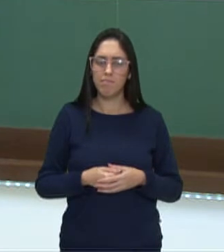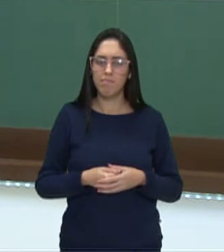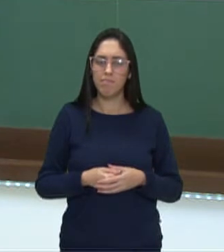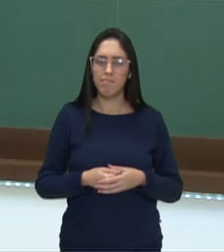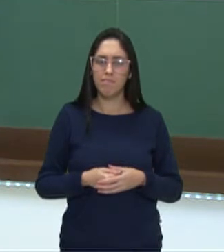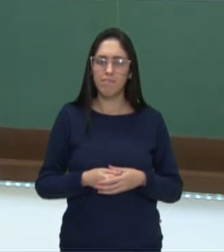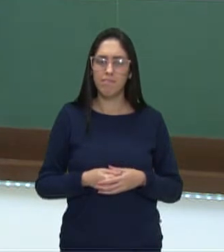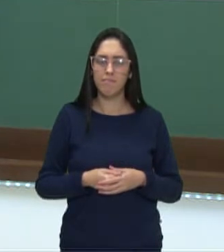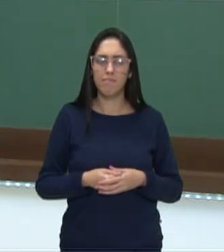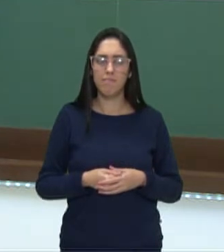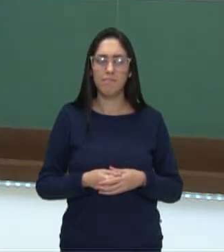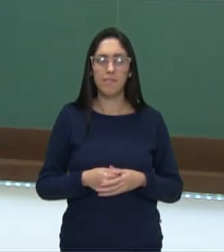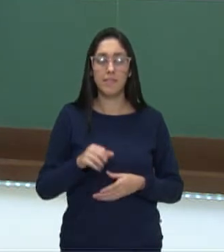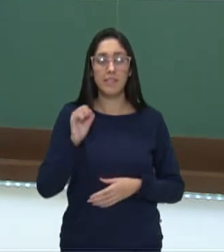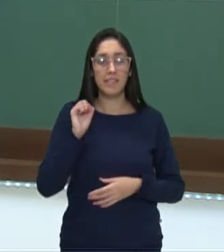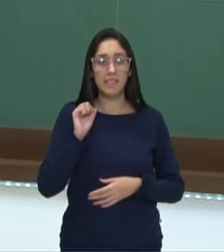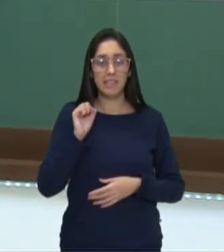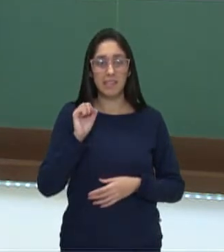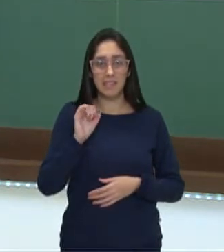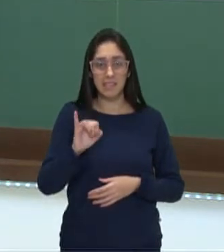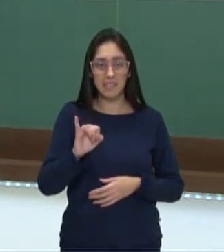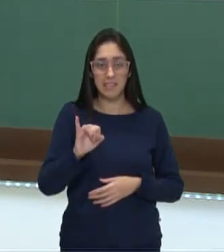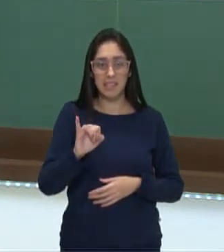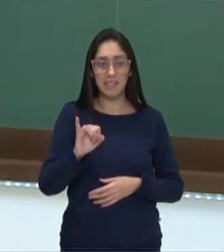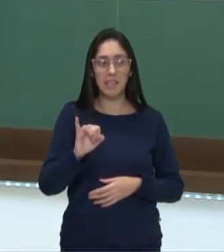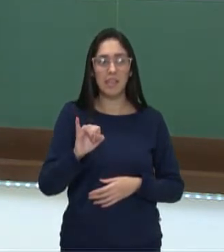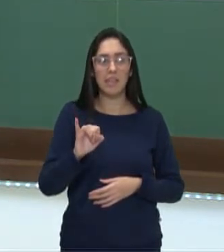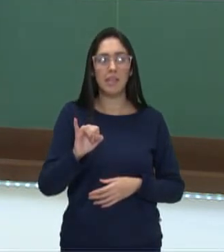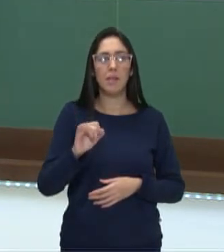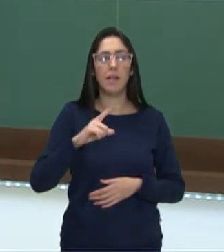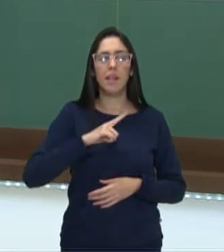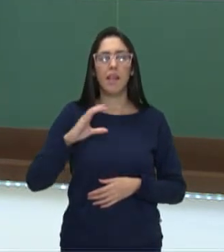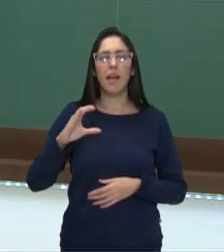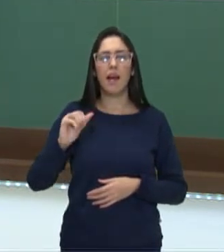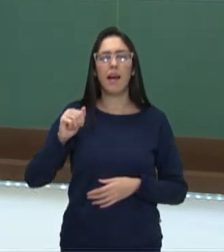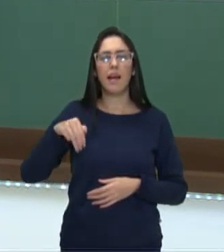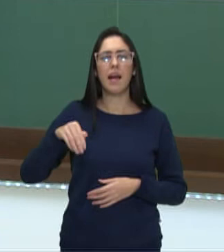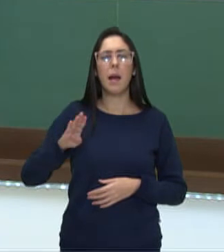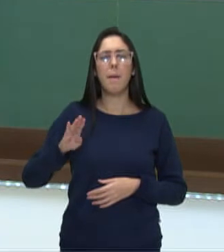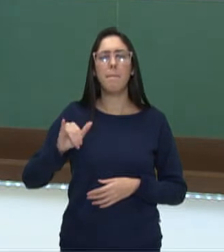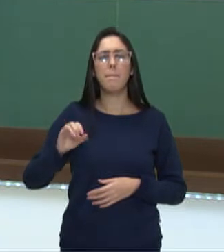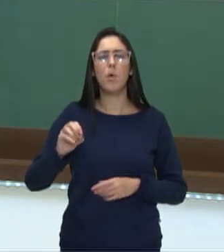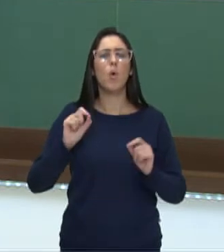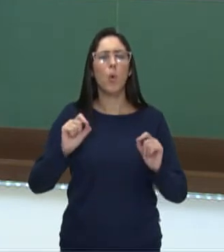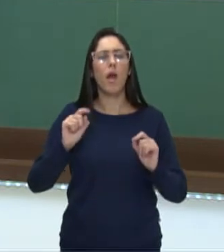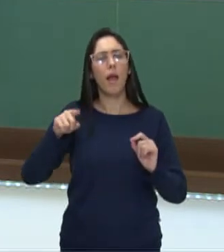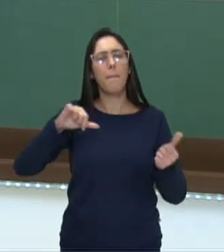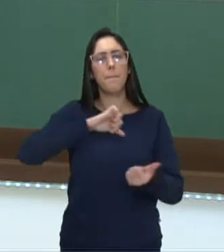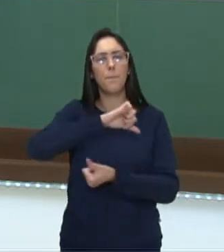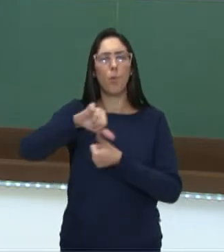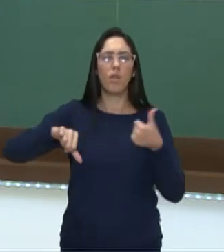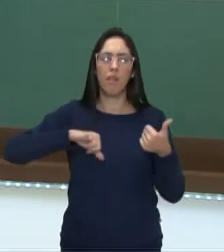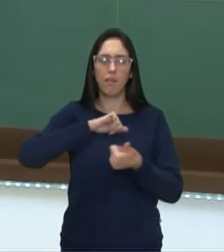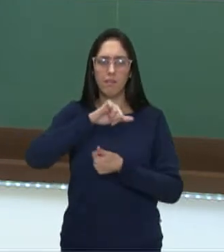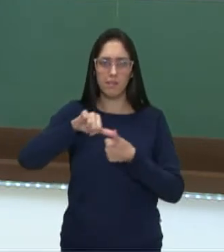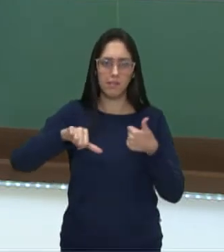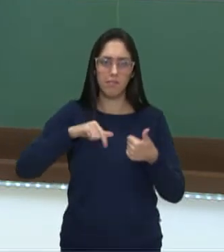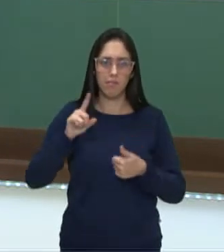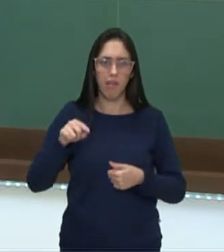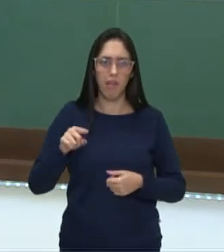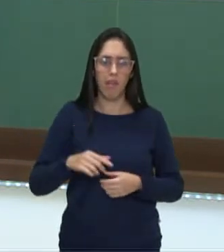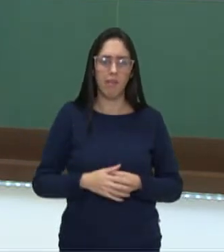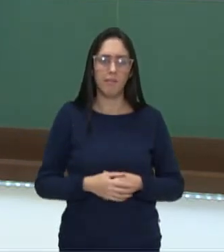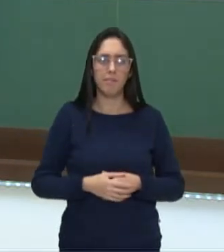né, faço aqui ele câmbio, o que é câmbio, gente? Mudança, né? Você vai mudar,